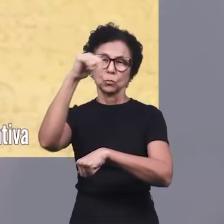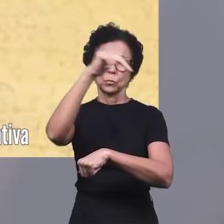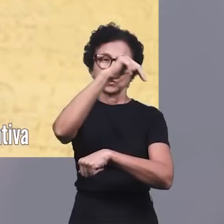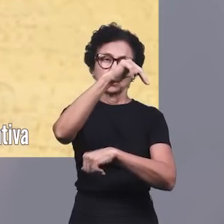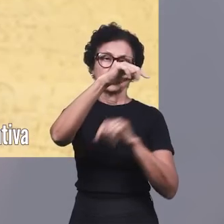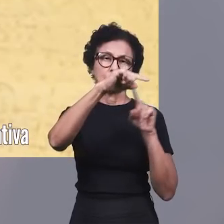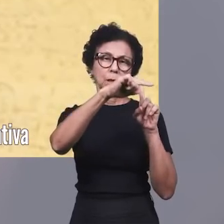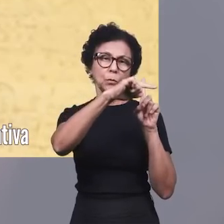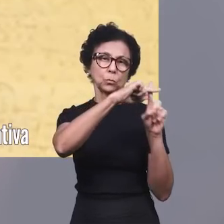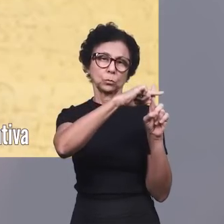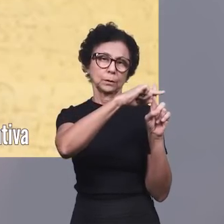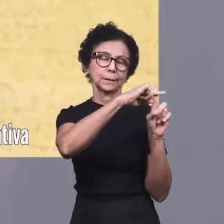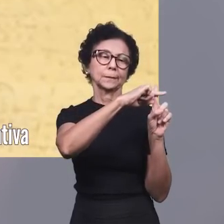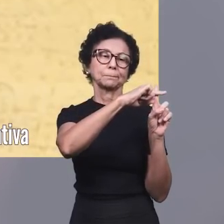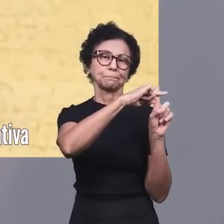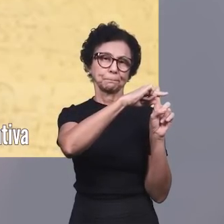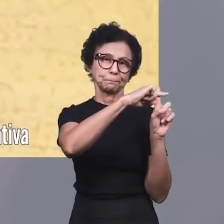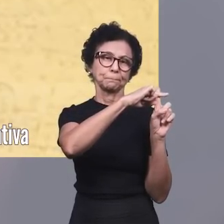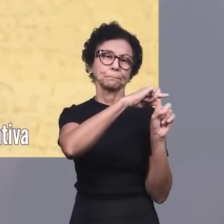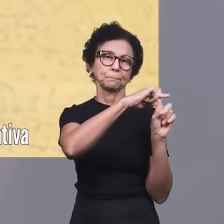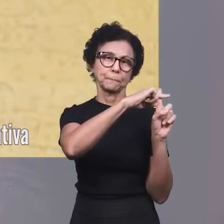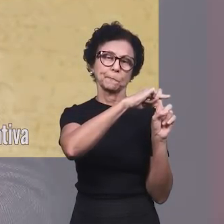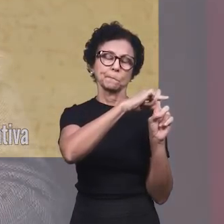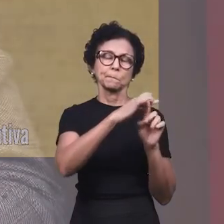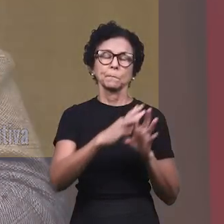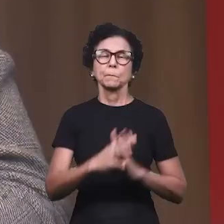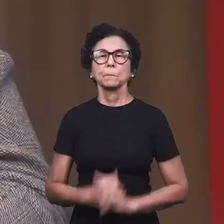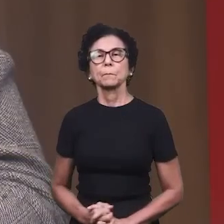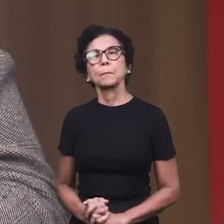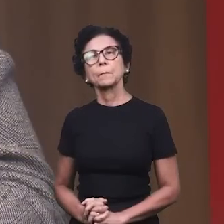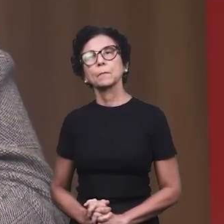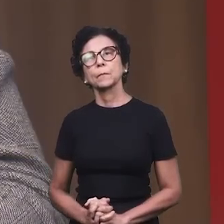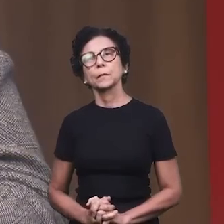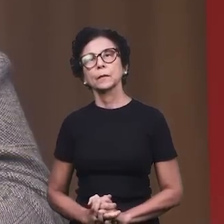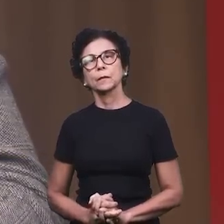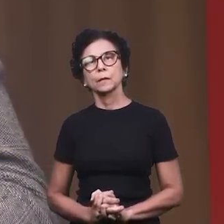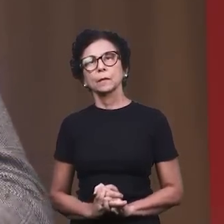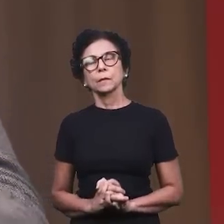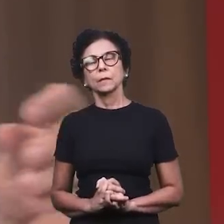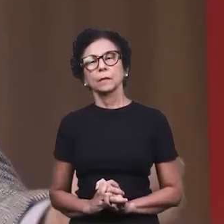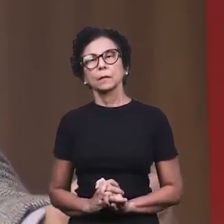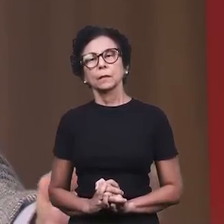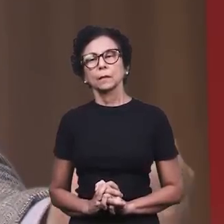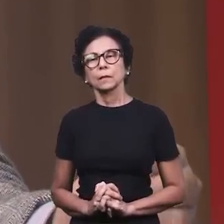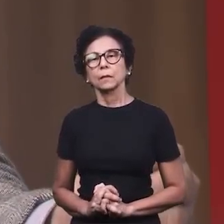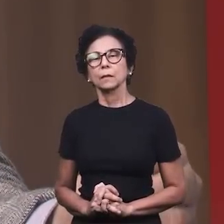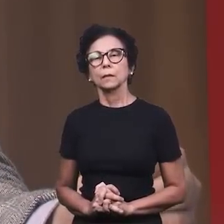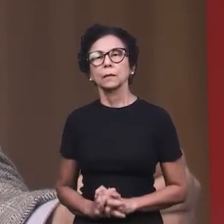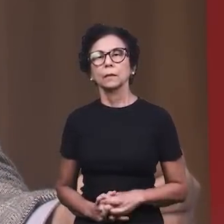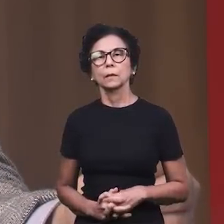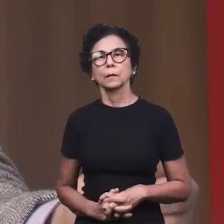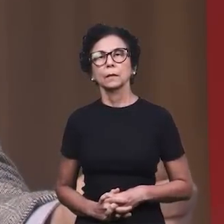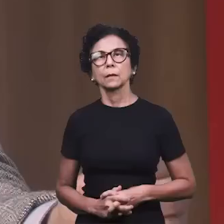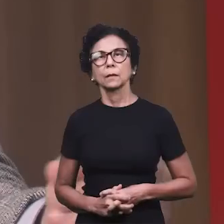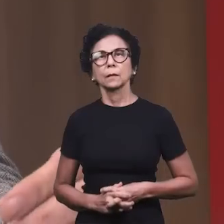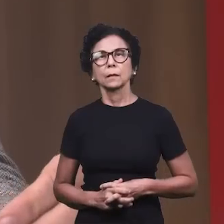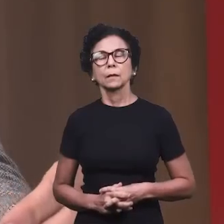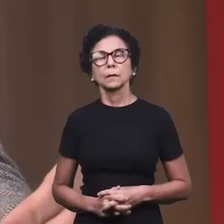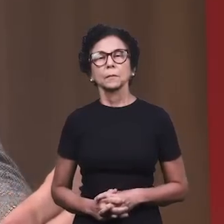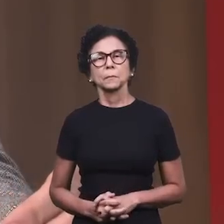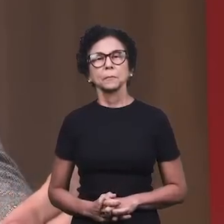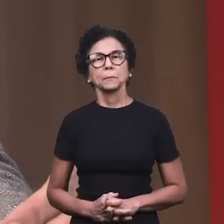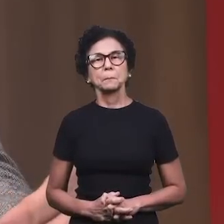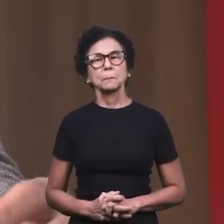a cruz, né? Até a cruz. E ele encurta esse caminho, e